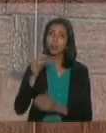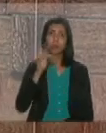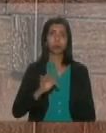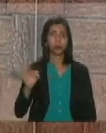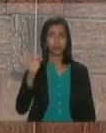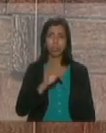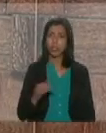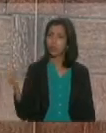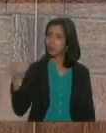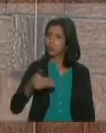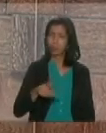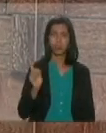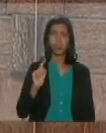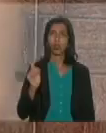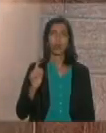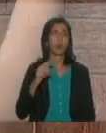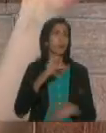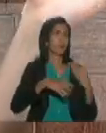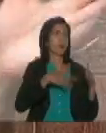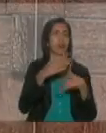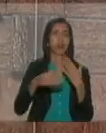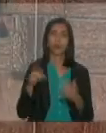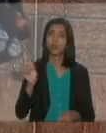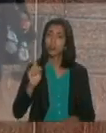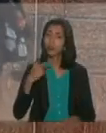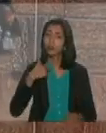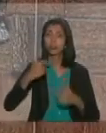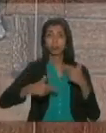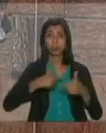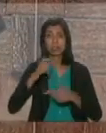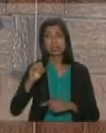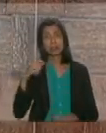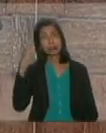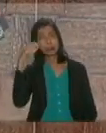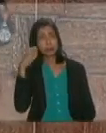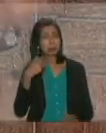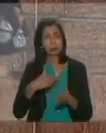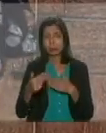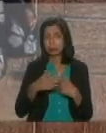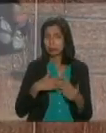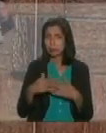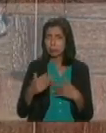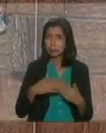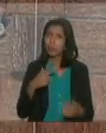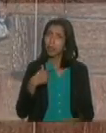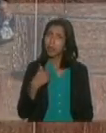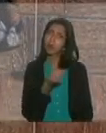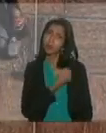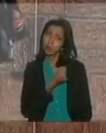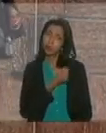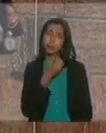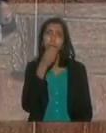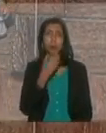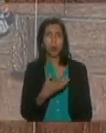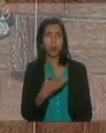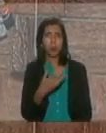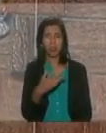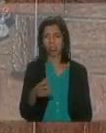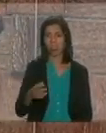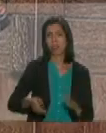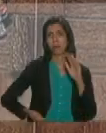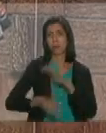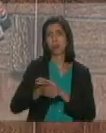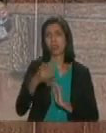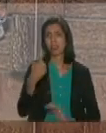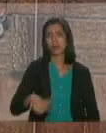faculdade, eu não tô deixando de vir à aula porque eu tô na bagunça. Eu tô trabalhando. Se eu sou atriz ou não, não interessa. Eu tô com a média que tem que estar. Essa coisa de